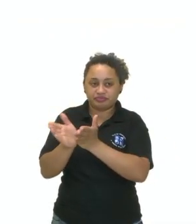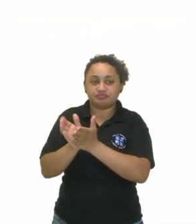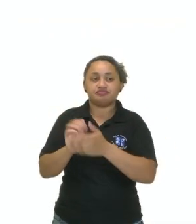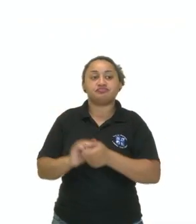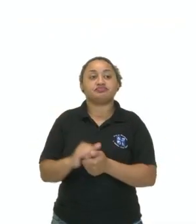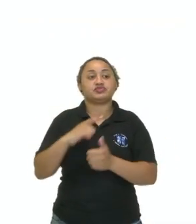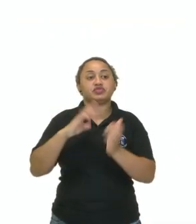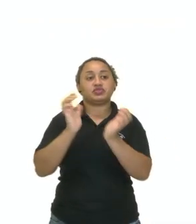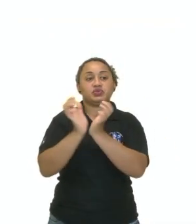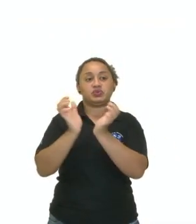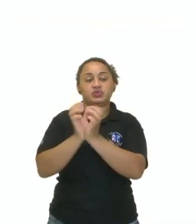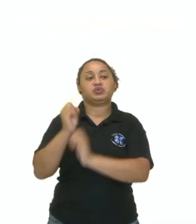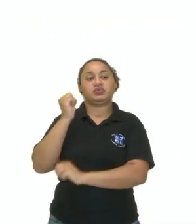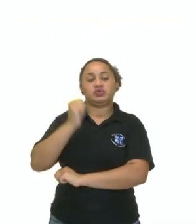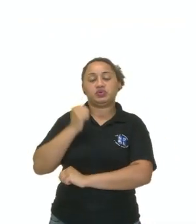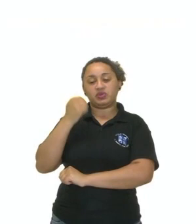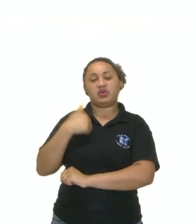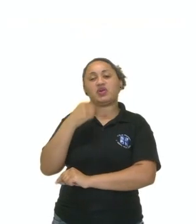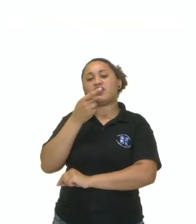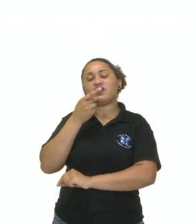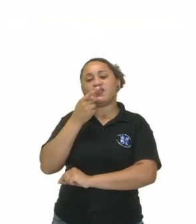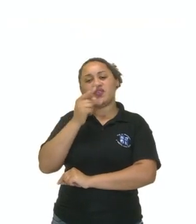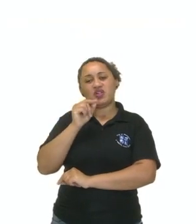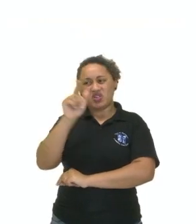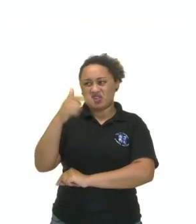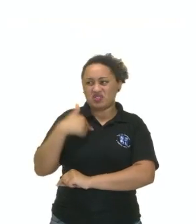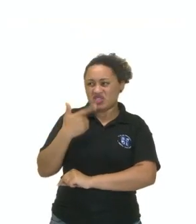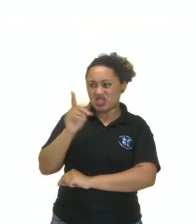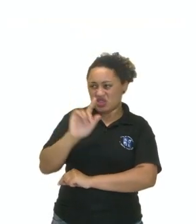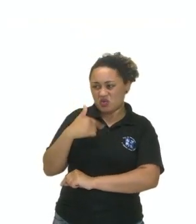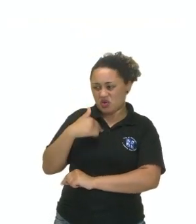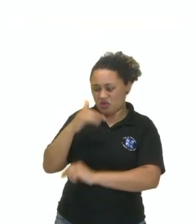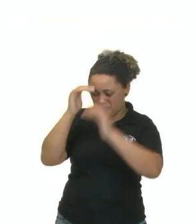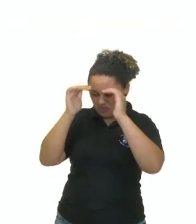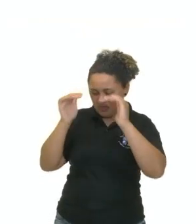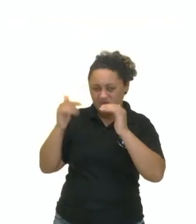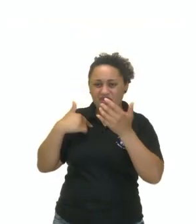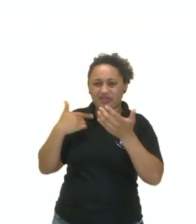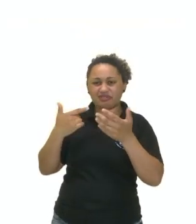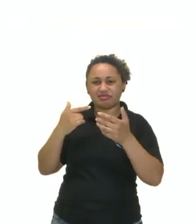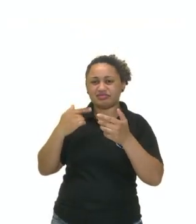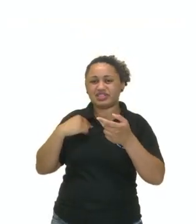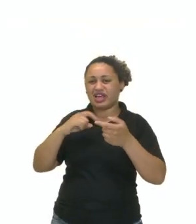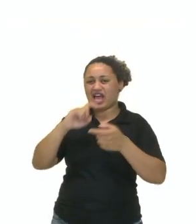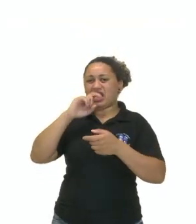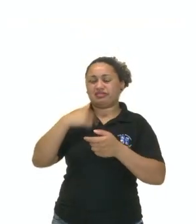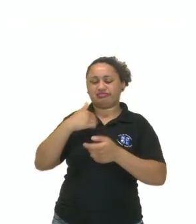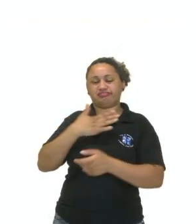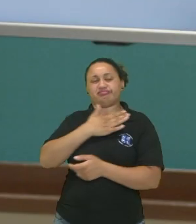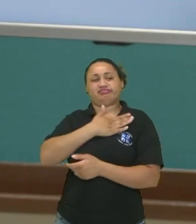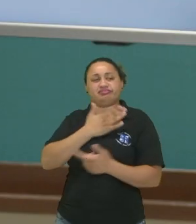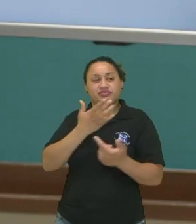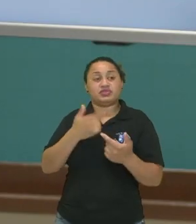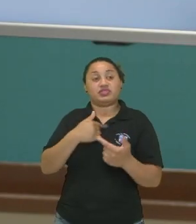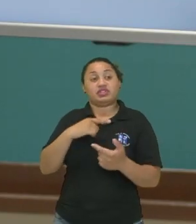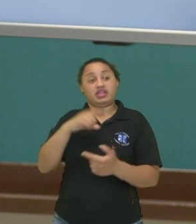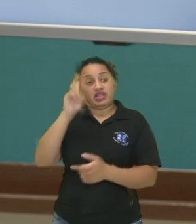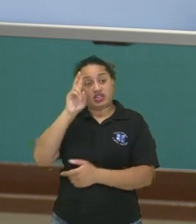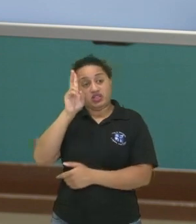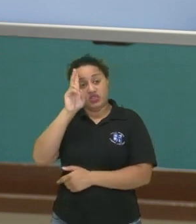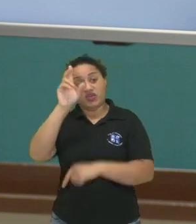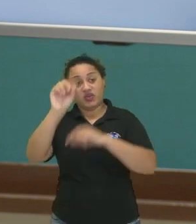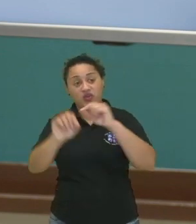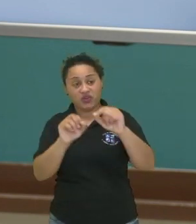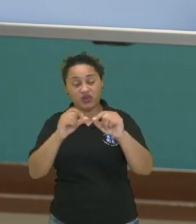senadores acusou César de trair a república e esses patrícios fizeram uma espécie de uma conspiração. Inclusive, diz a lenda, que